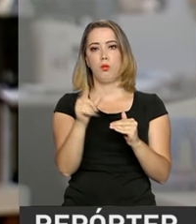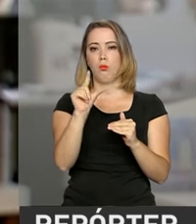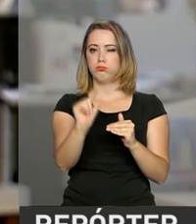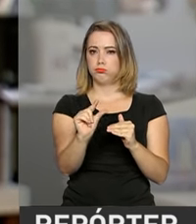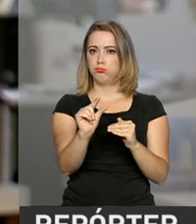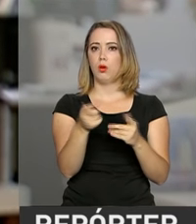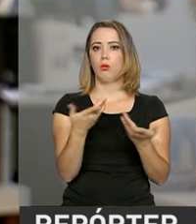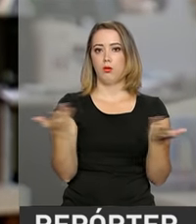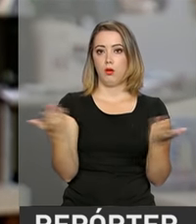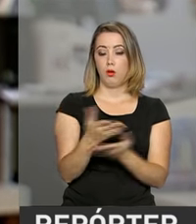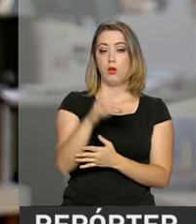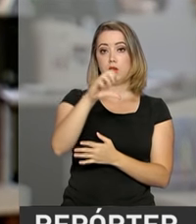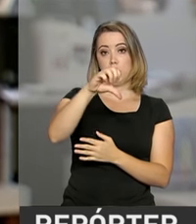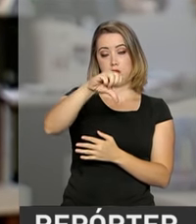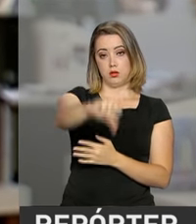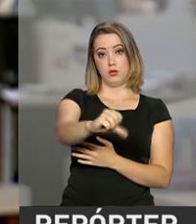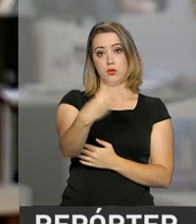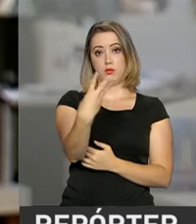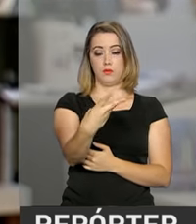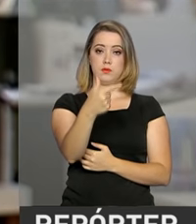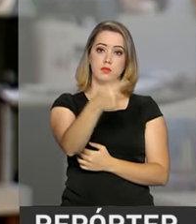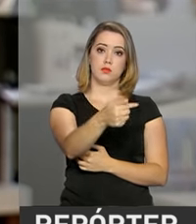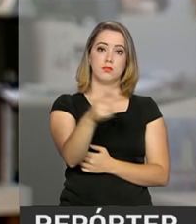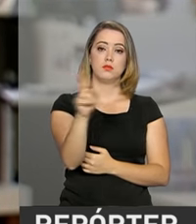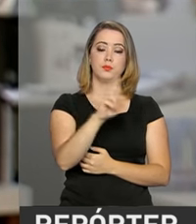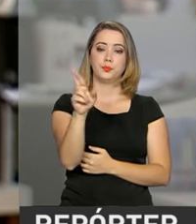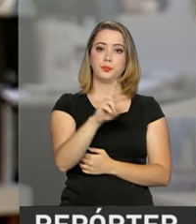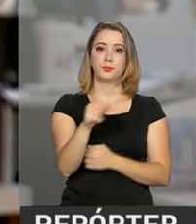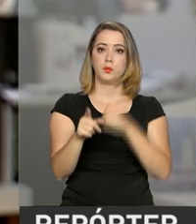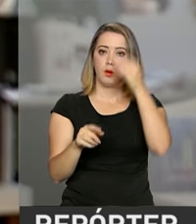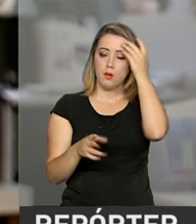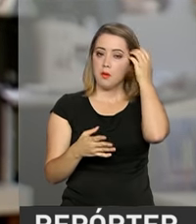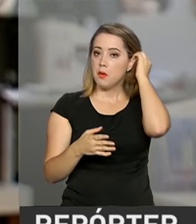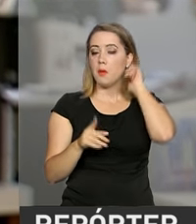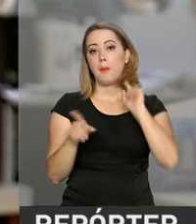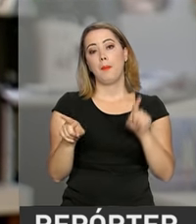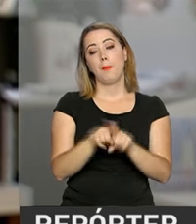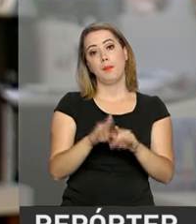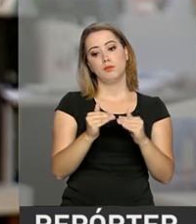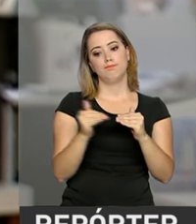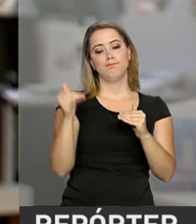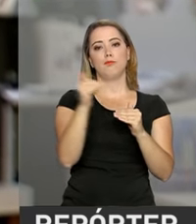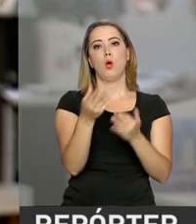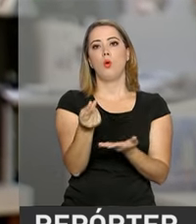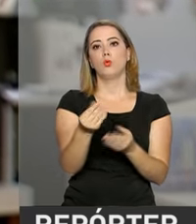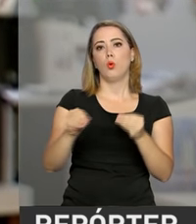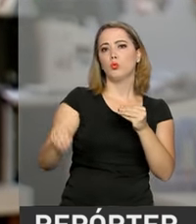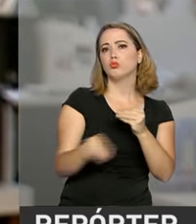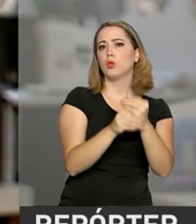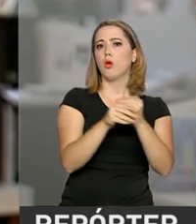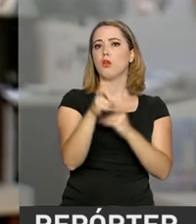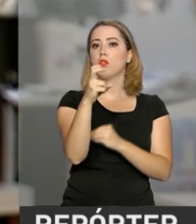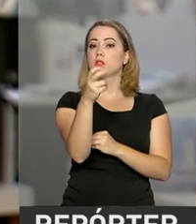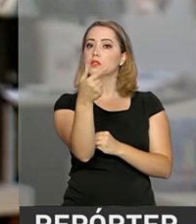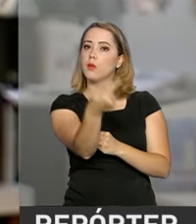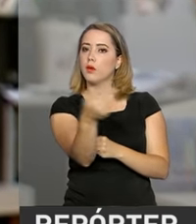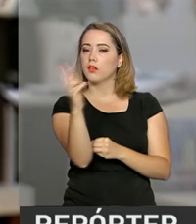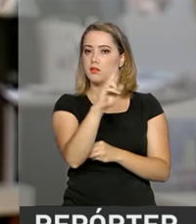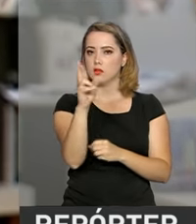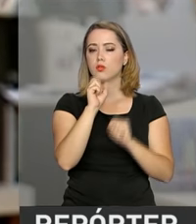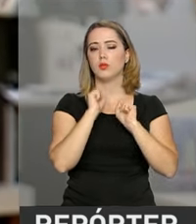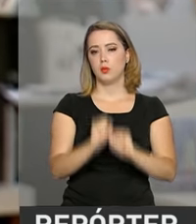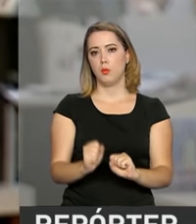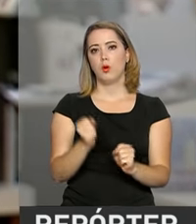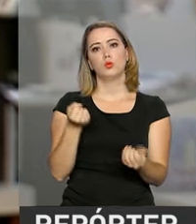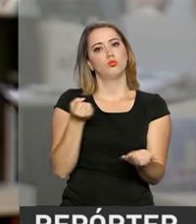880 para R 937 mas com estes R 57 É possível recuperar um pouco do poder de